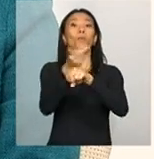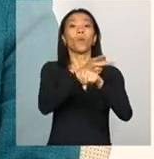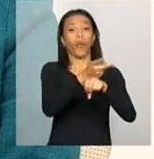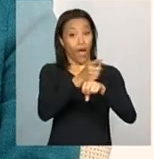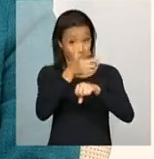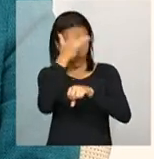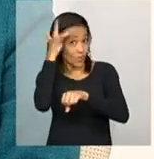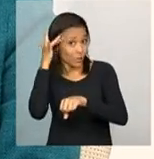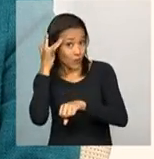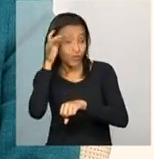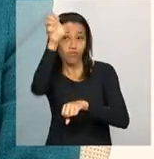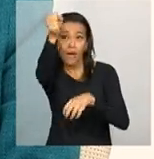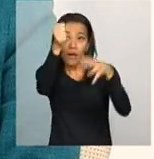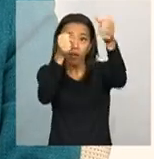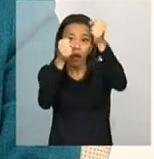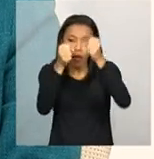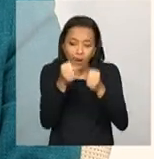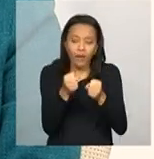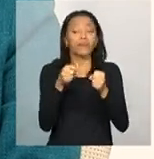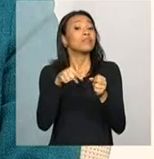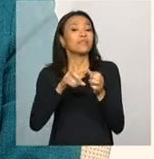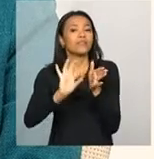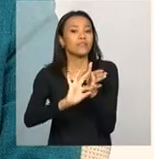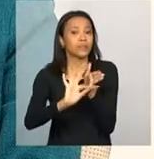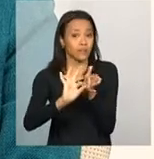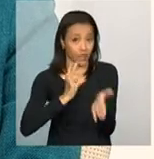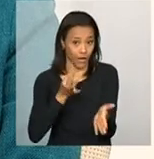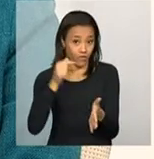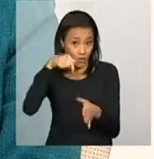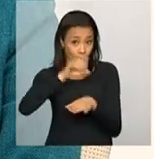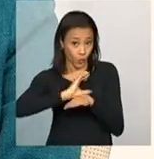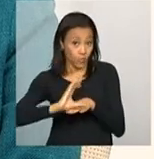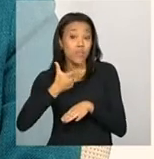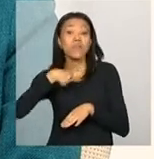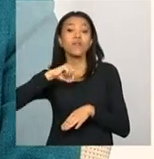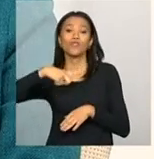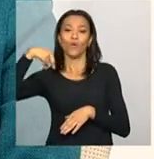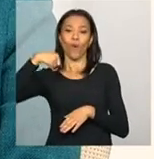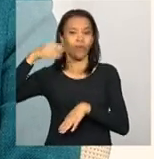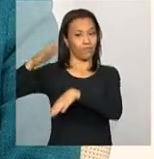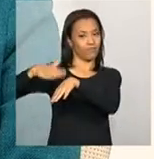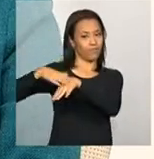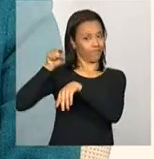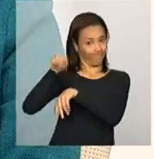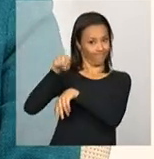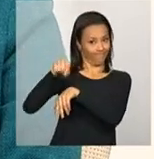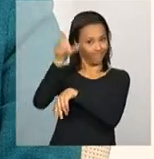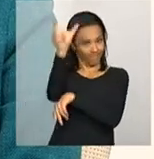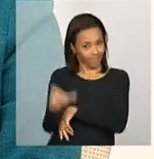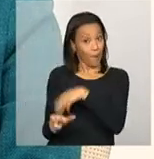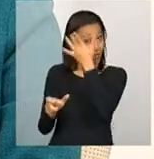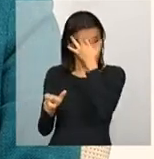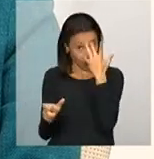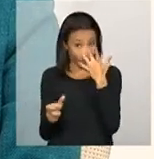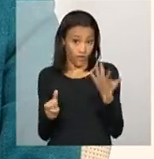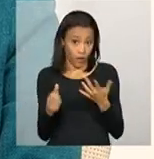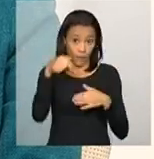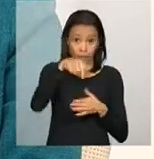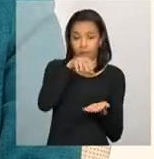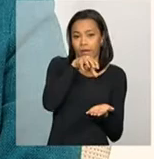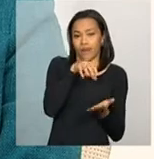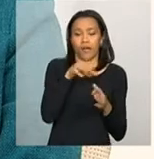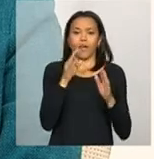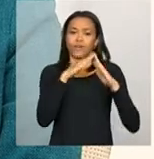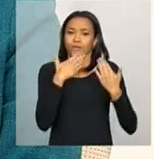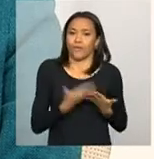e encaminha, inscreve essas pessoas no curso. Quem escolhe o curso é o beneficiário. Então, a instituição ofertante, ele pode